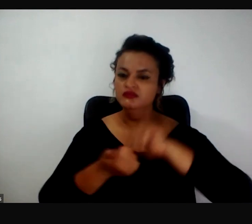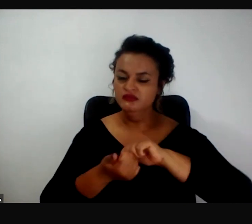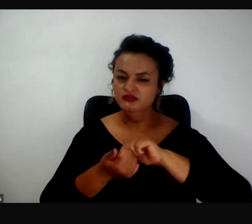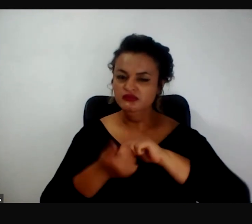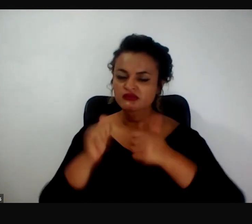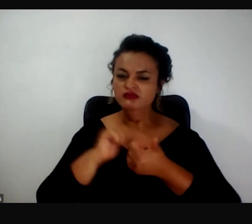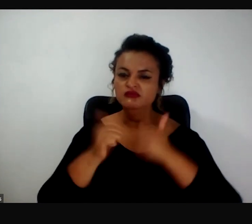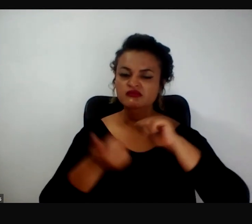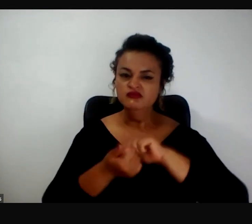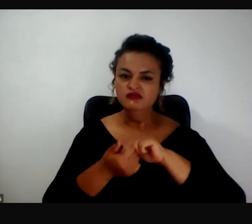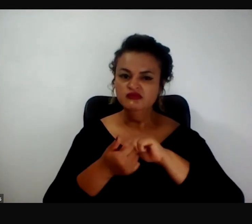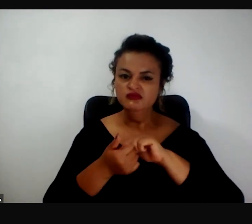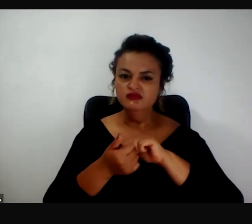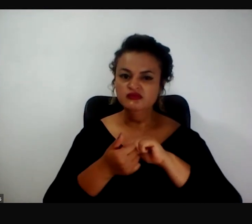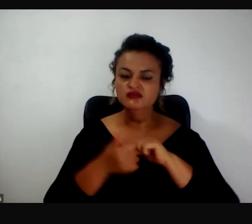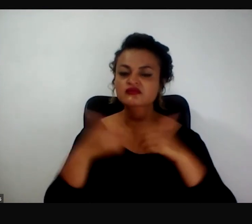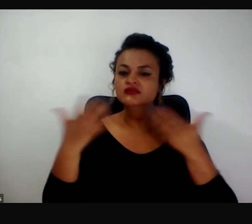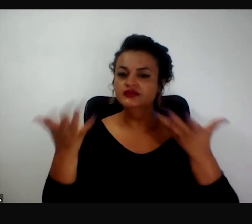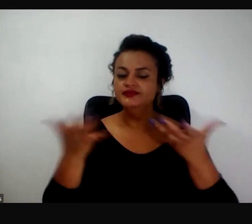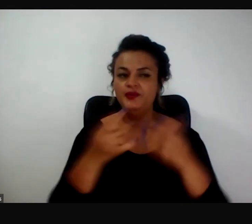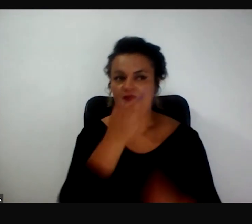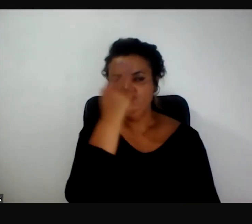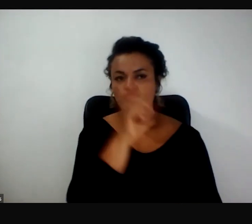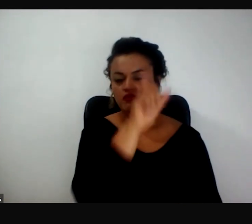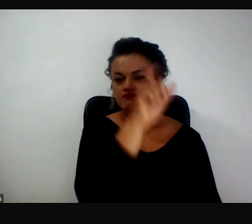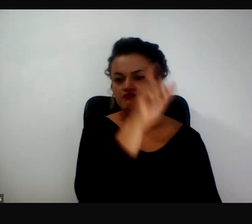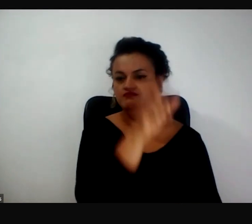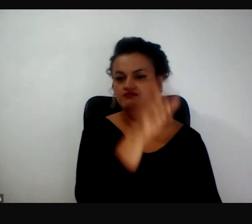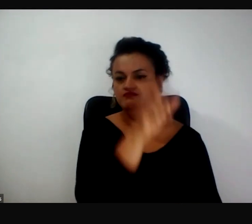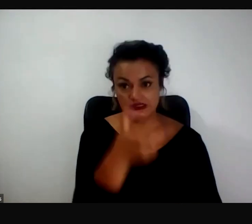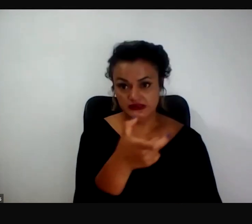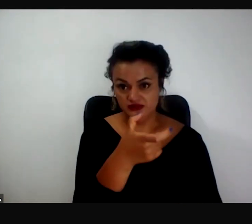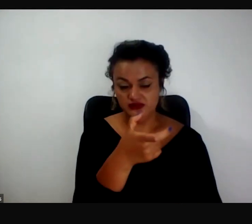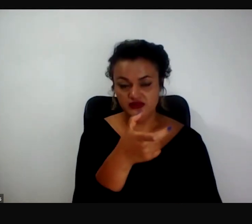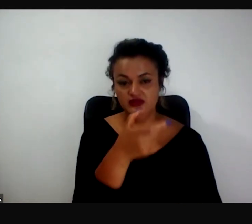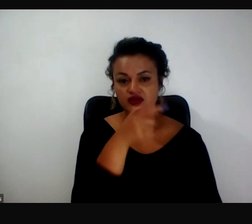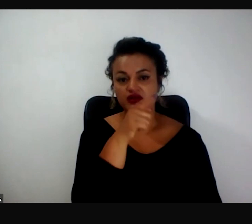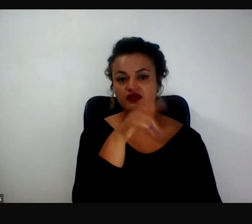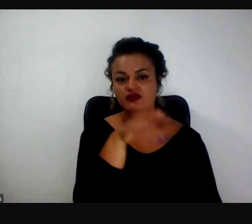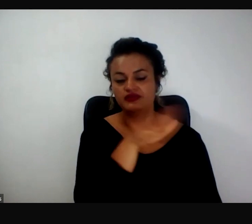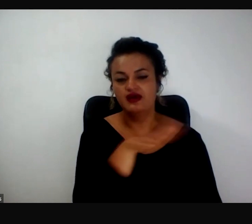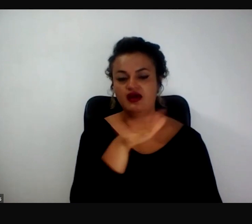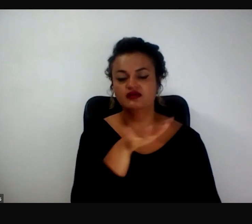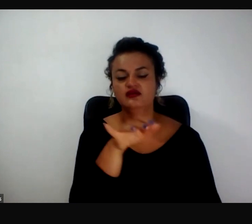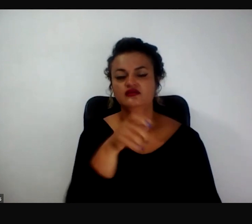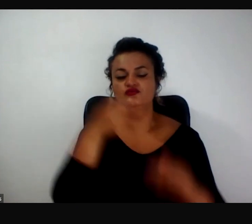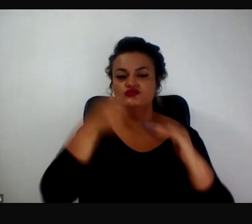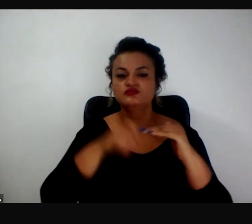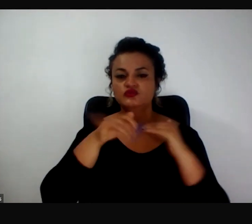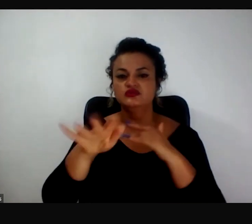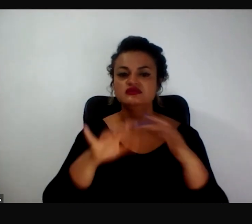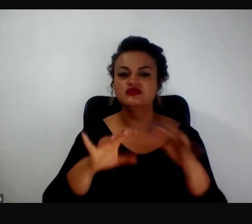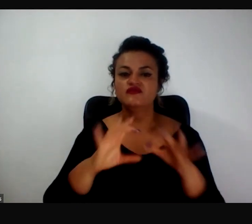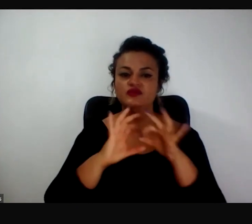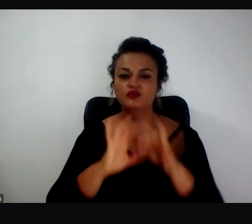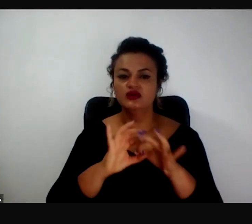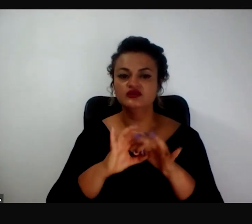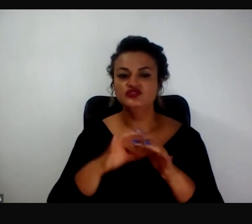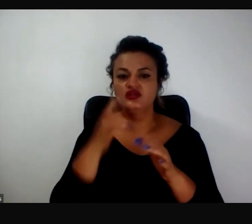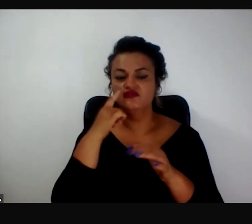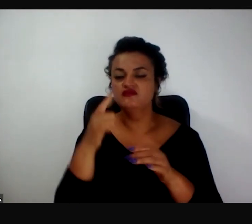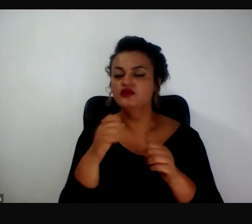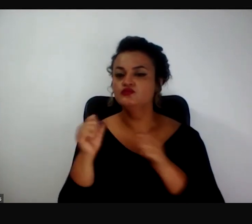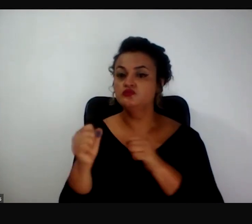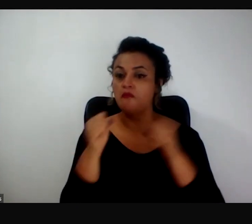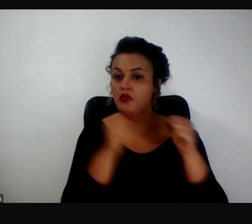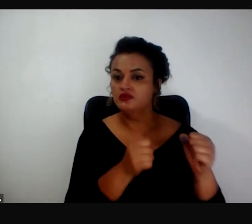flexibilização. Quando um interessado invocare una doctrina jurisprudencial vinculante ante los poderes